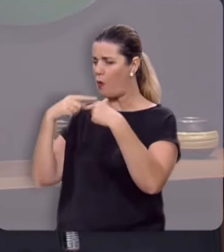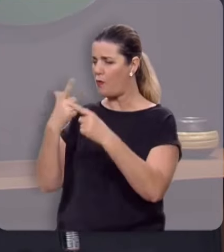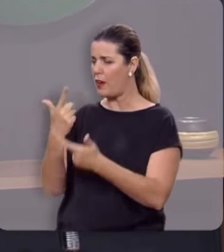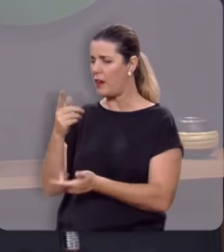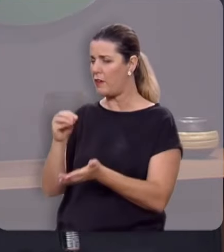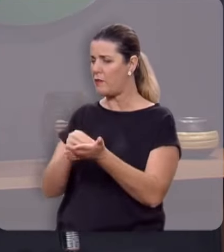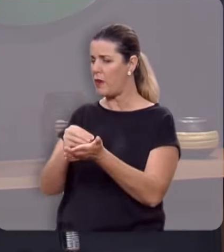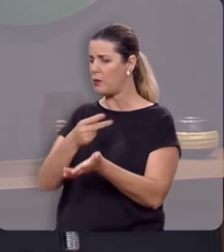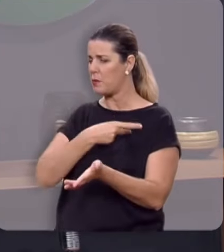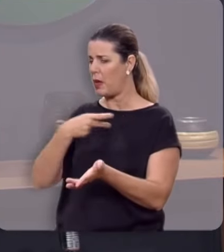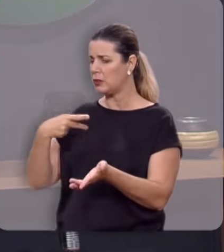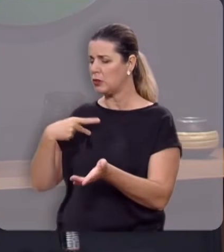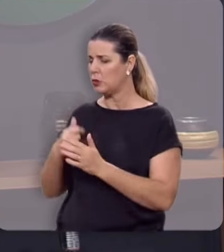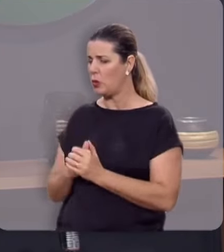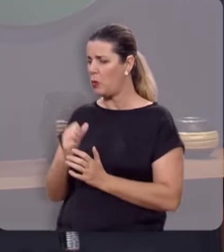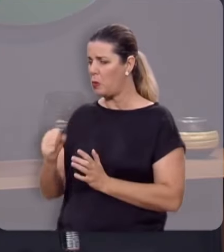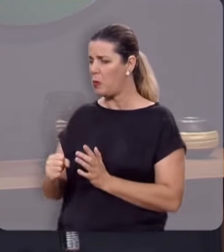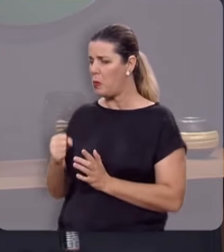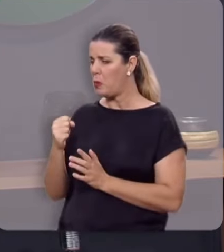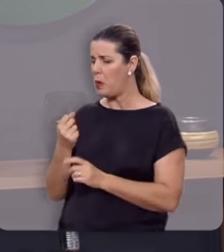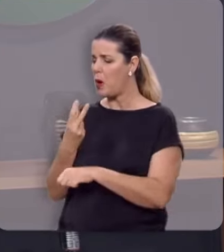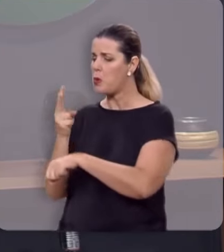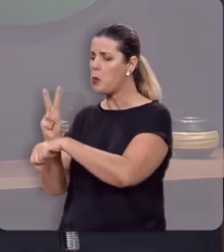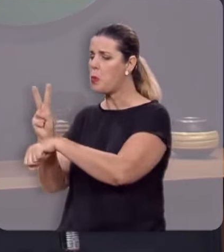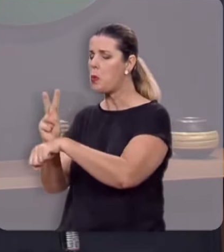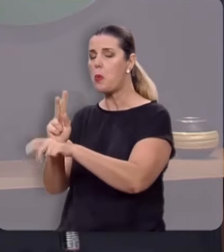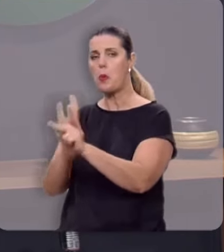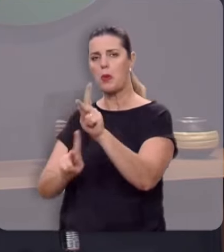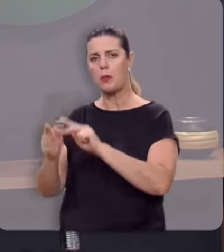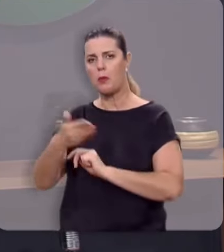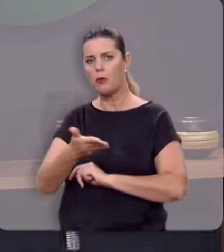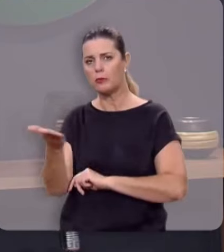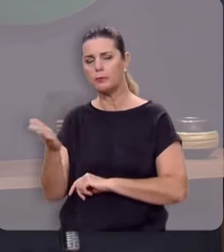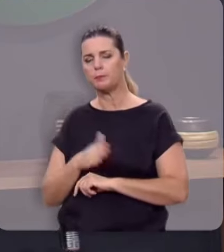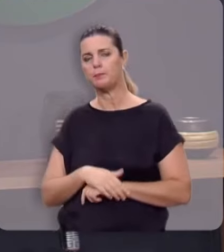pastor e passa a cuidar dessa multidão.